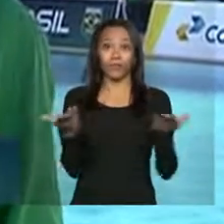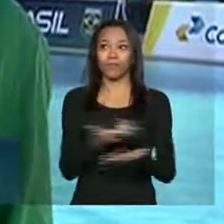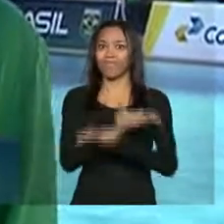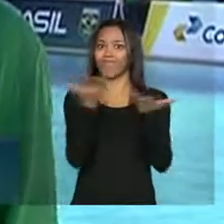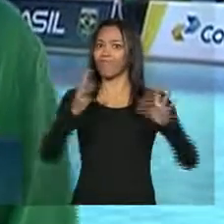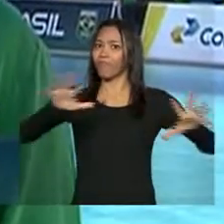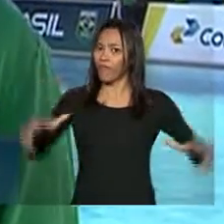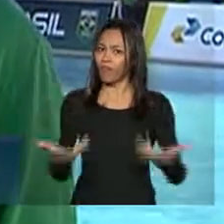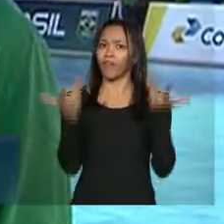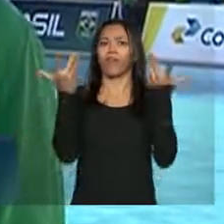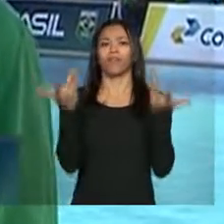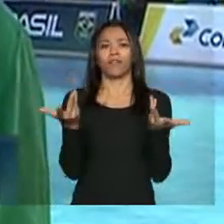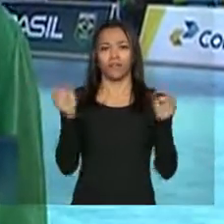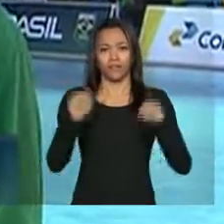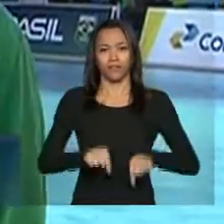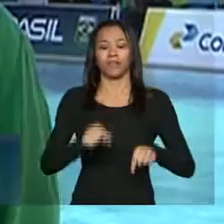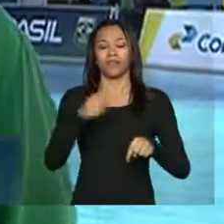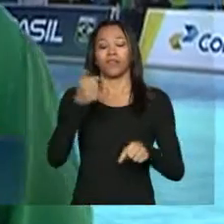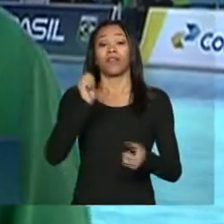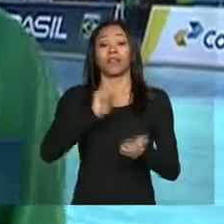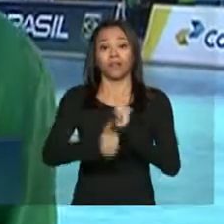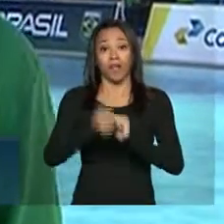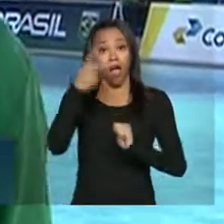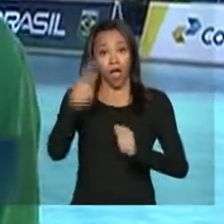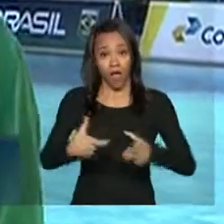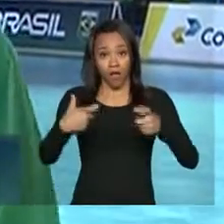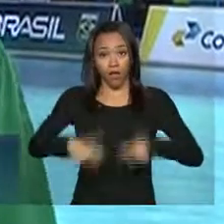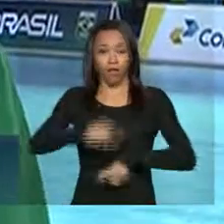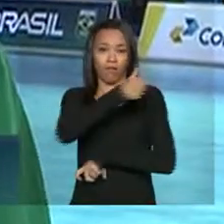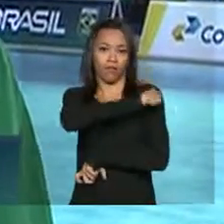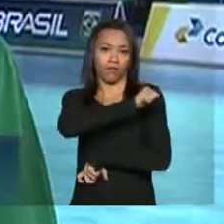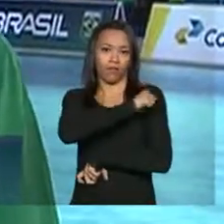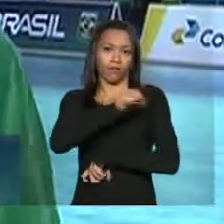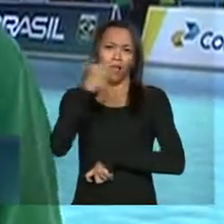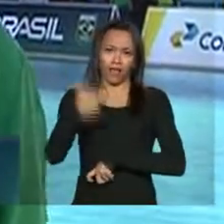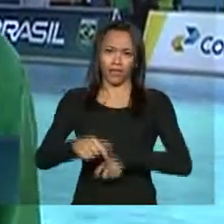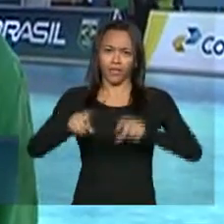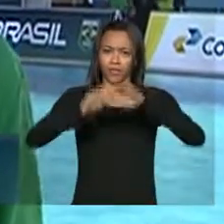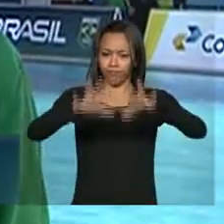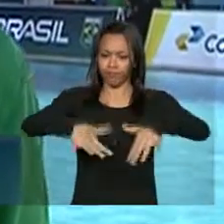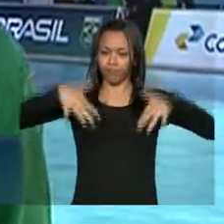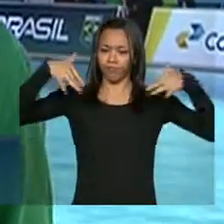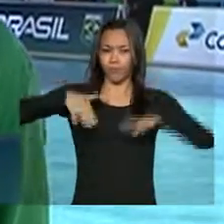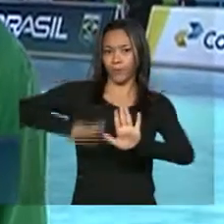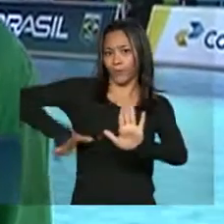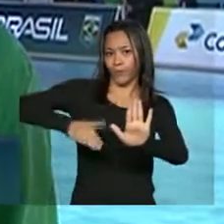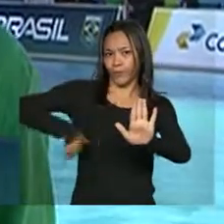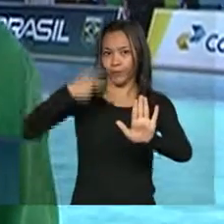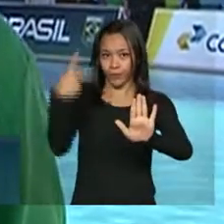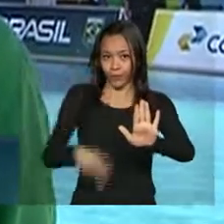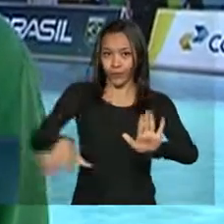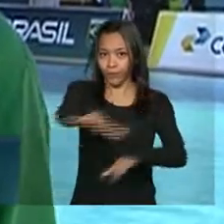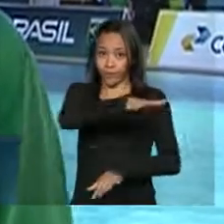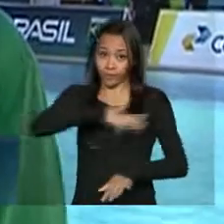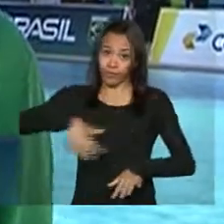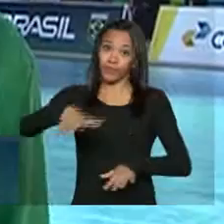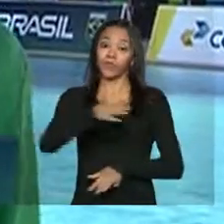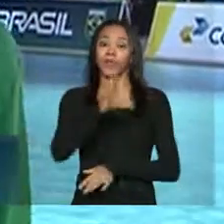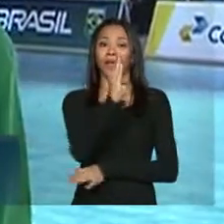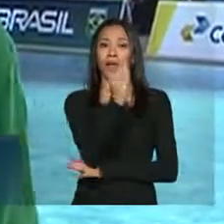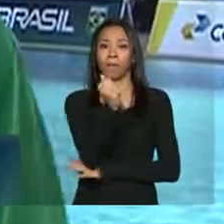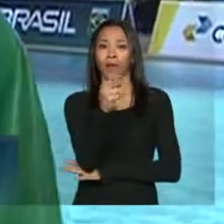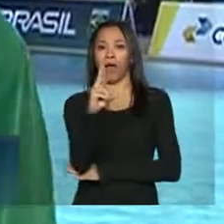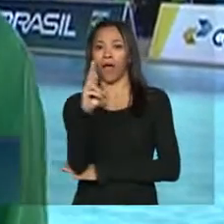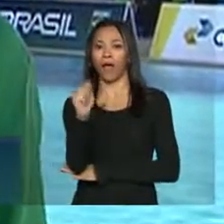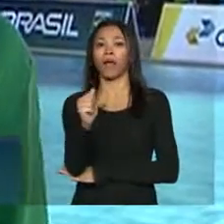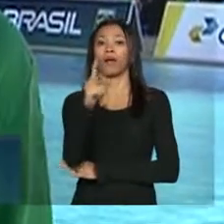celebração do esporte nacional aqui no rio de janeiro no parque aquático maria lenk na barra da tijuca é estrelas do